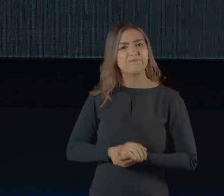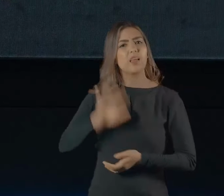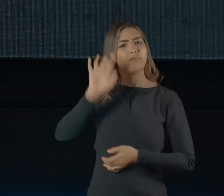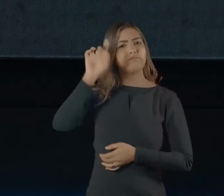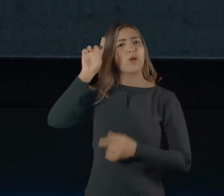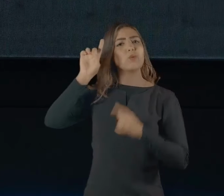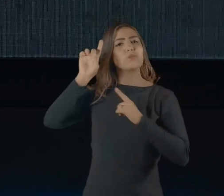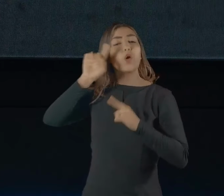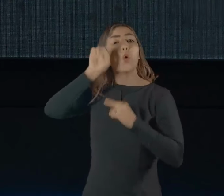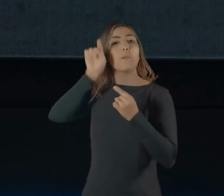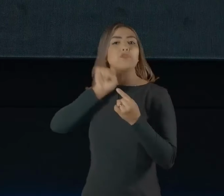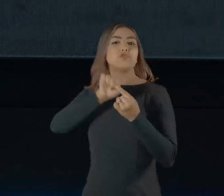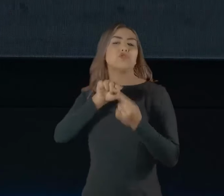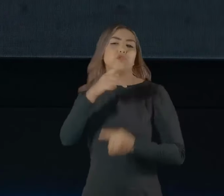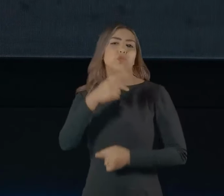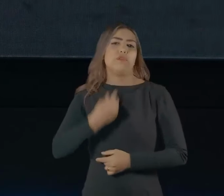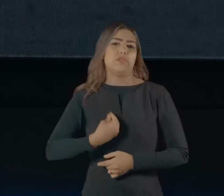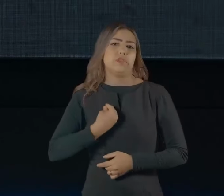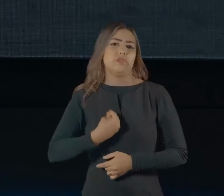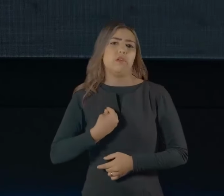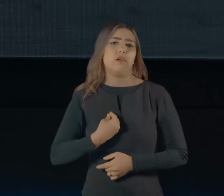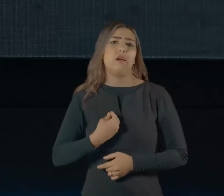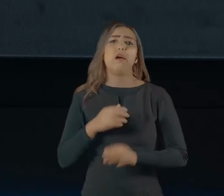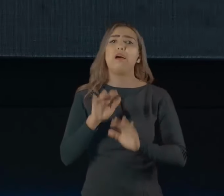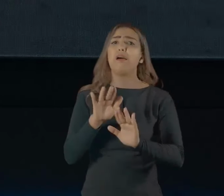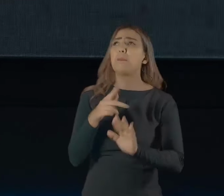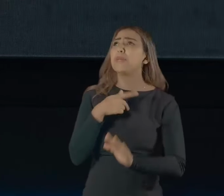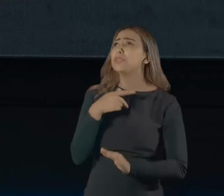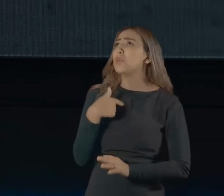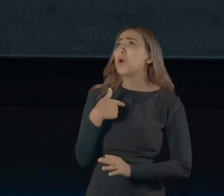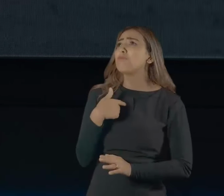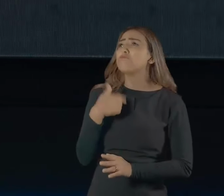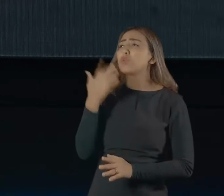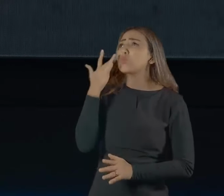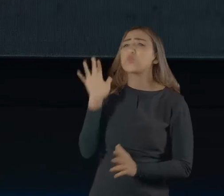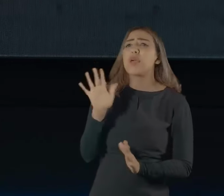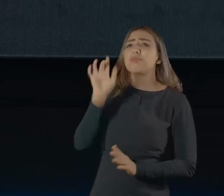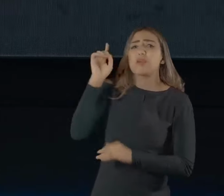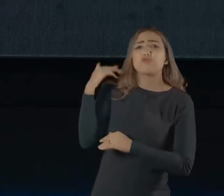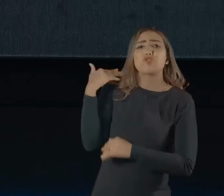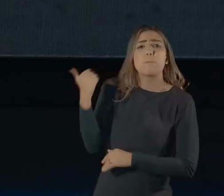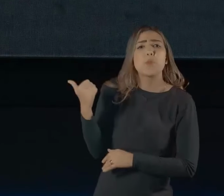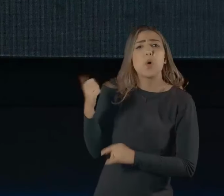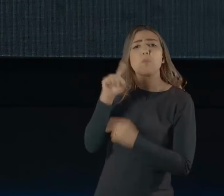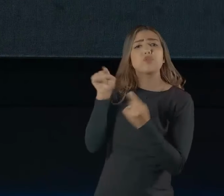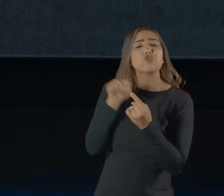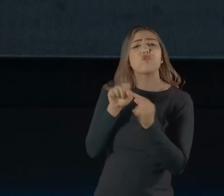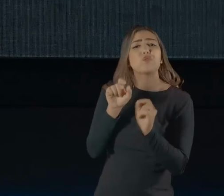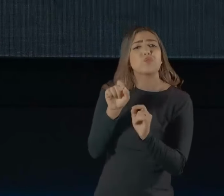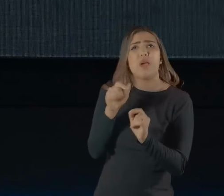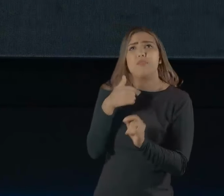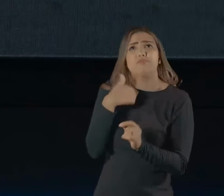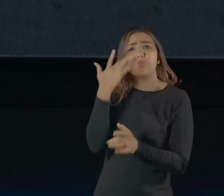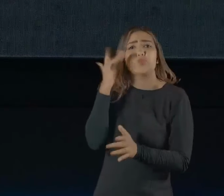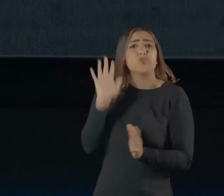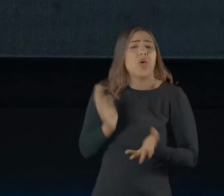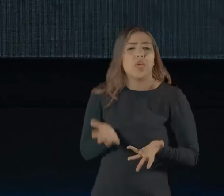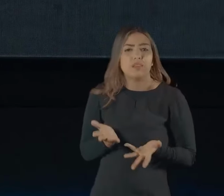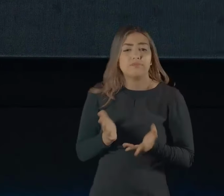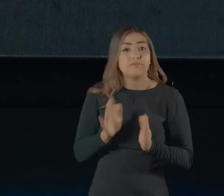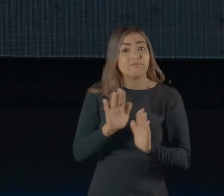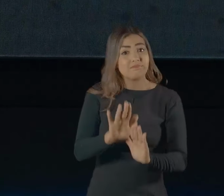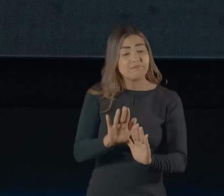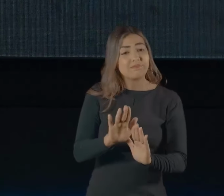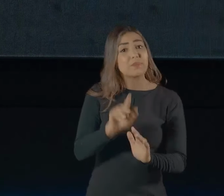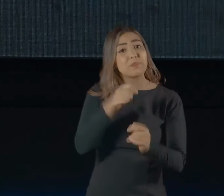para você. Aí você fala: pastor, mas eu não descobri. Não descobriu porque não perguntou para a pessoa certa. E